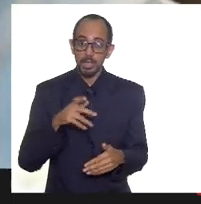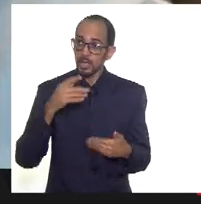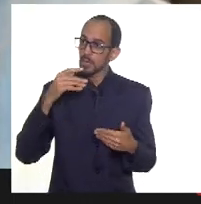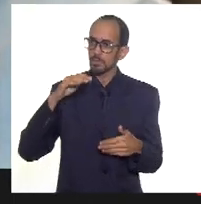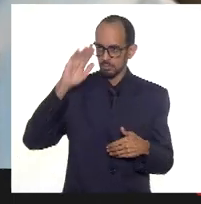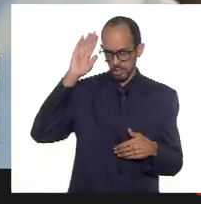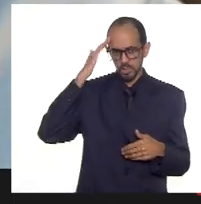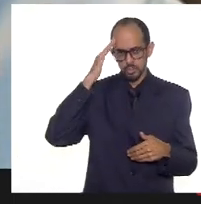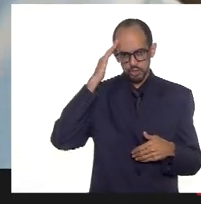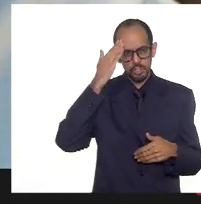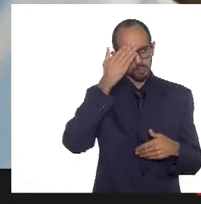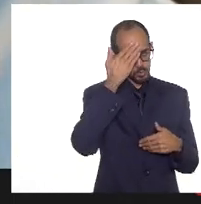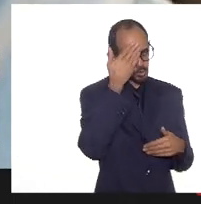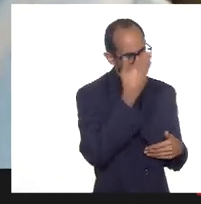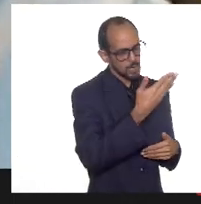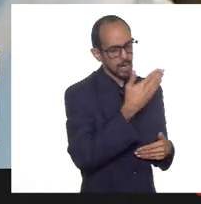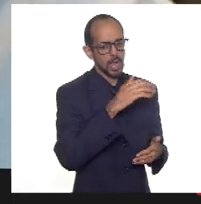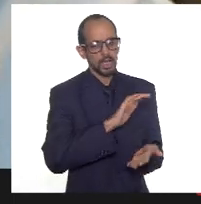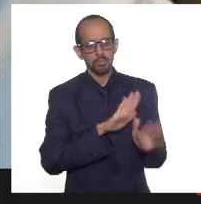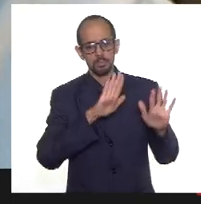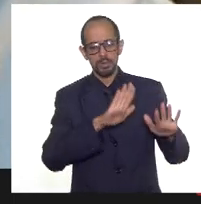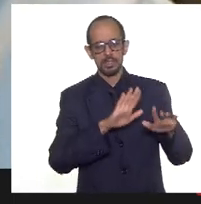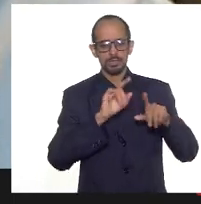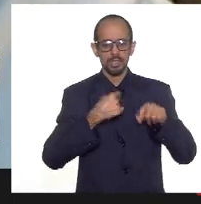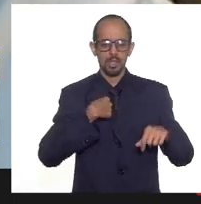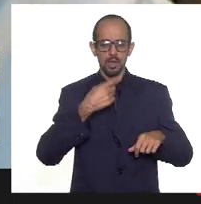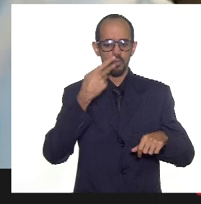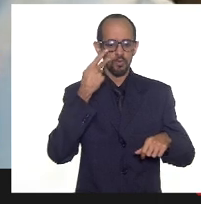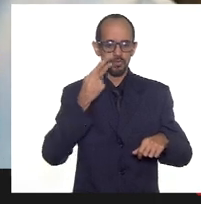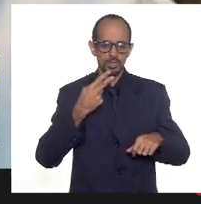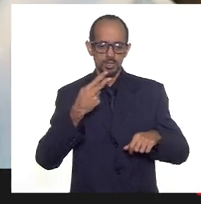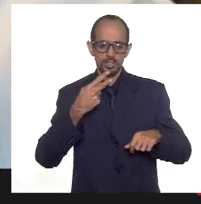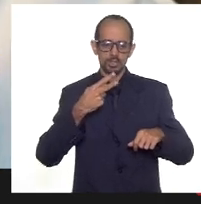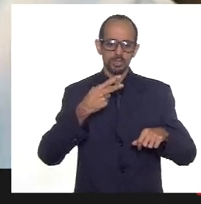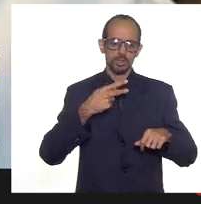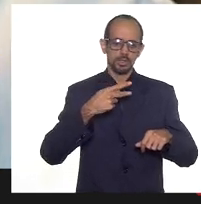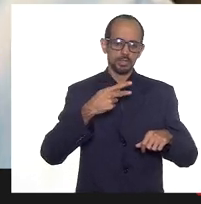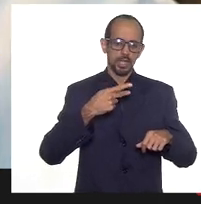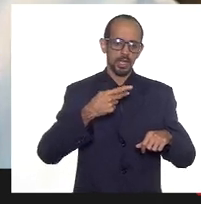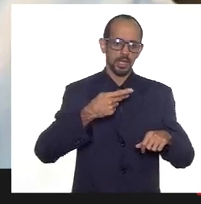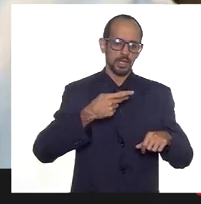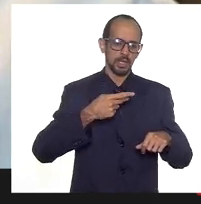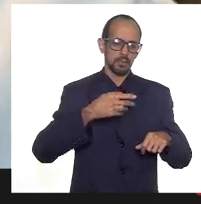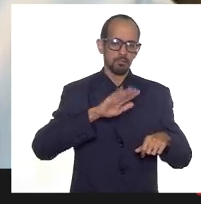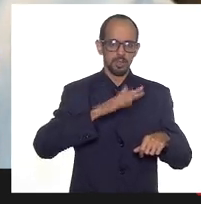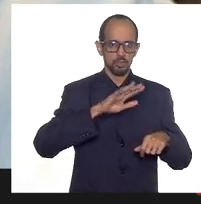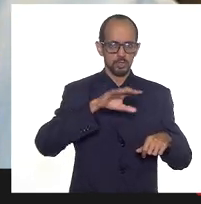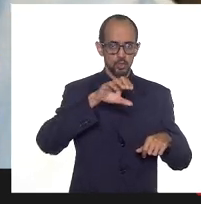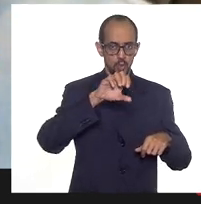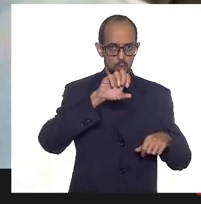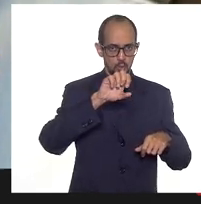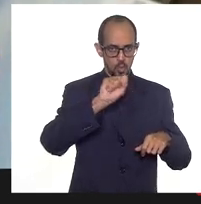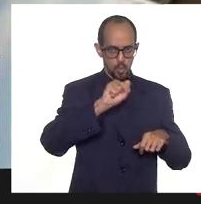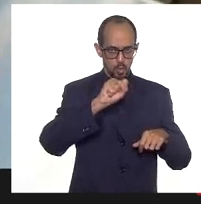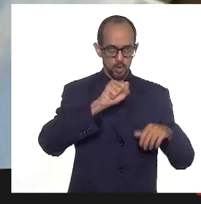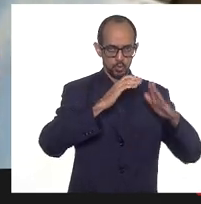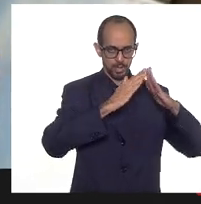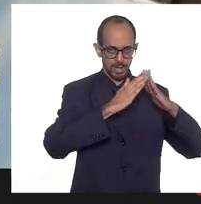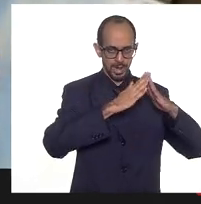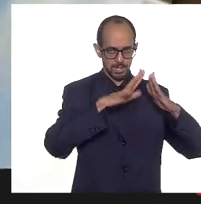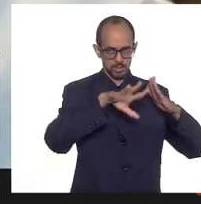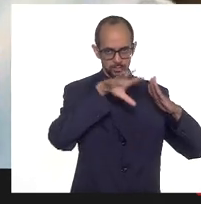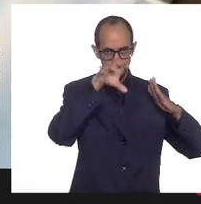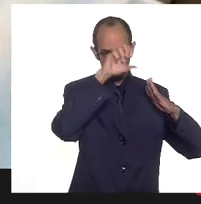entendi, mas eu visitei nos últimos anos uns 8 terreiros de Umbanda